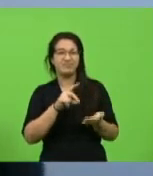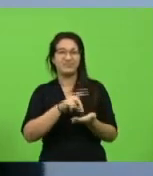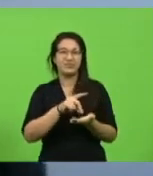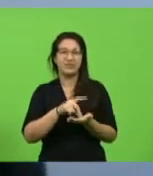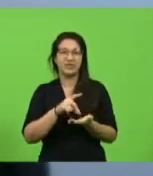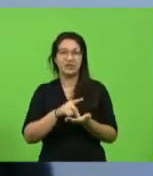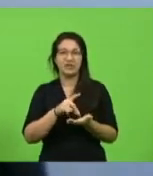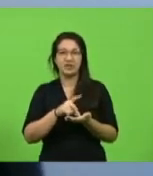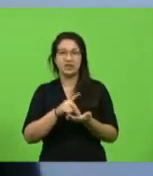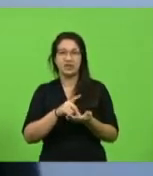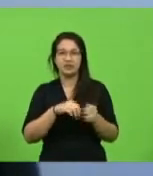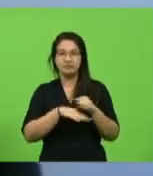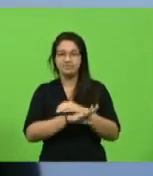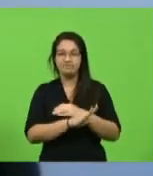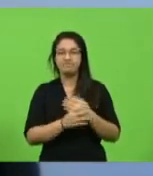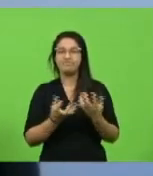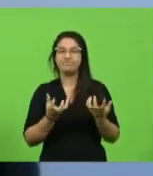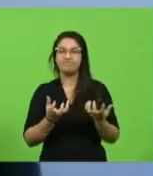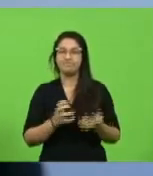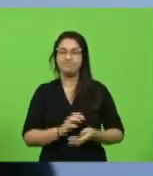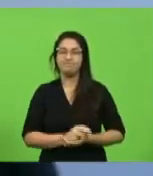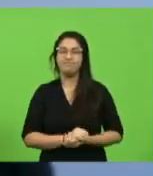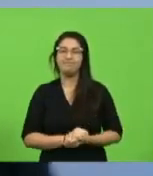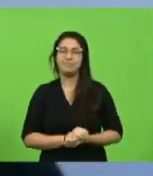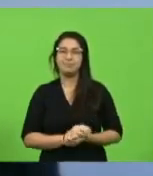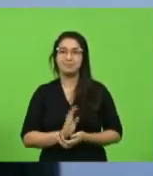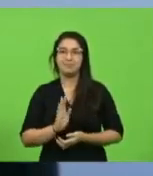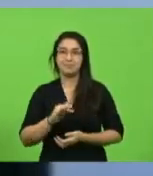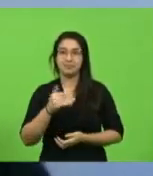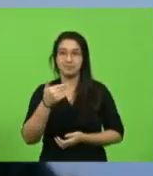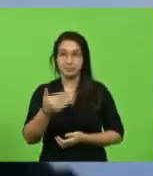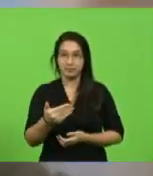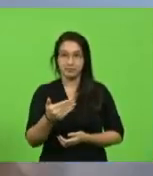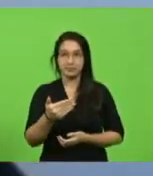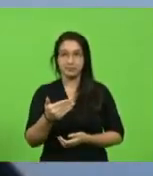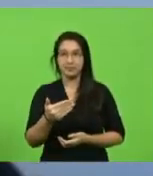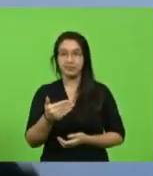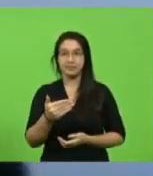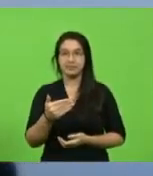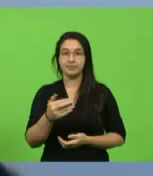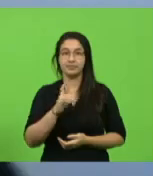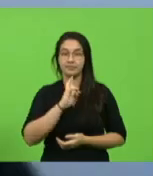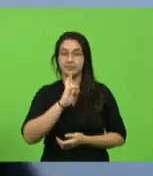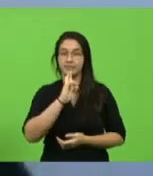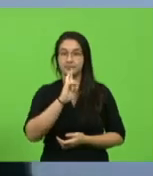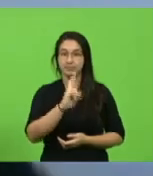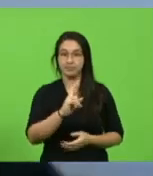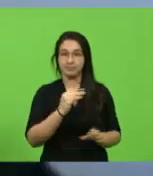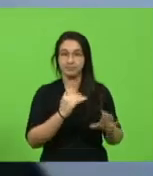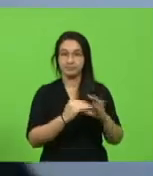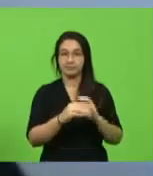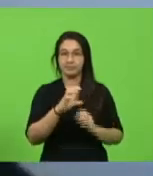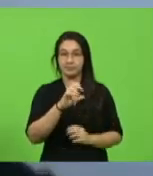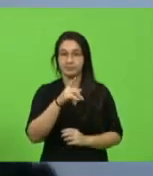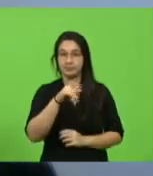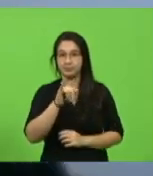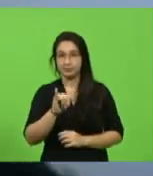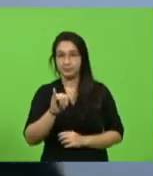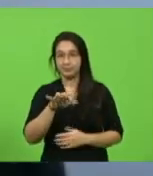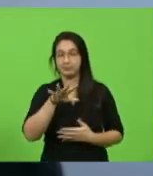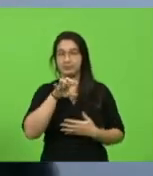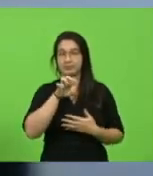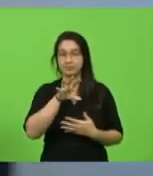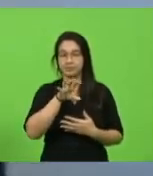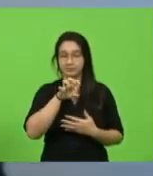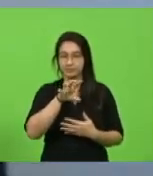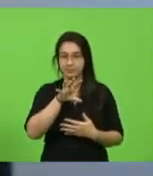jus o povo catarinense. Após, em resposta enviada à CPI dos respiradores para apurar